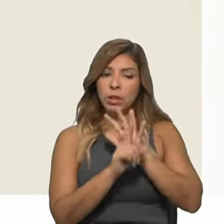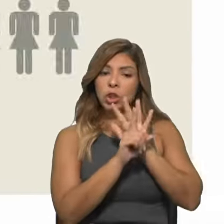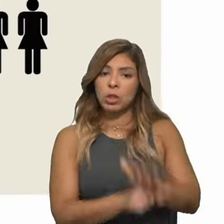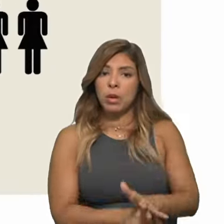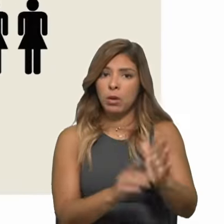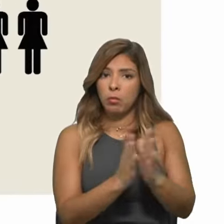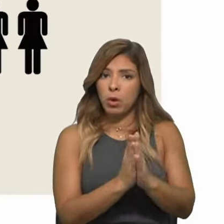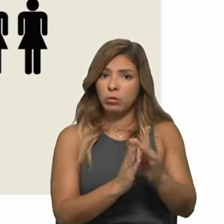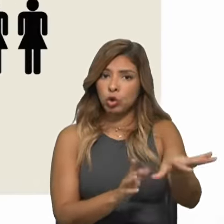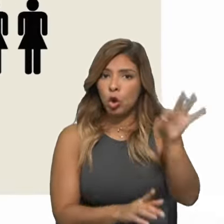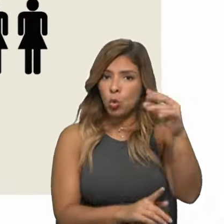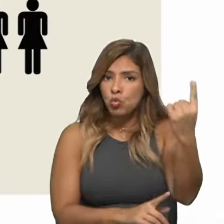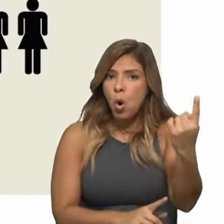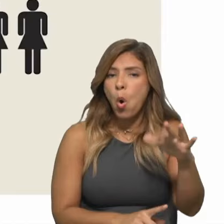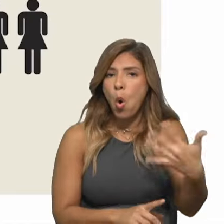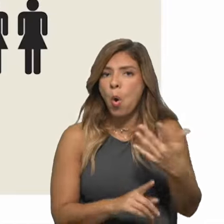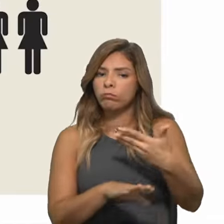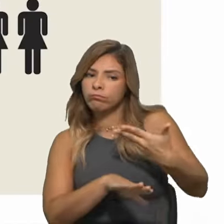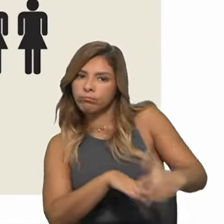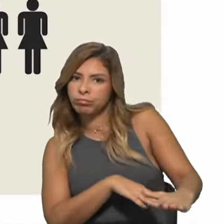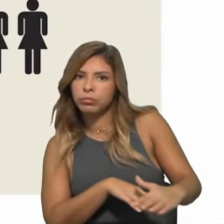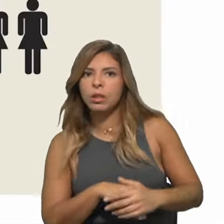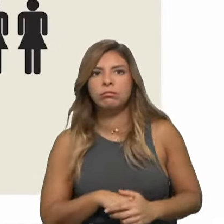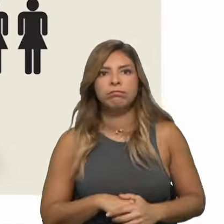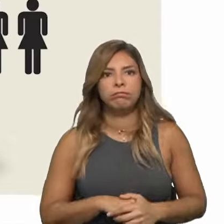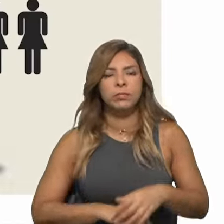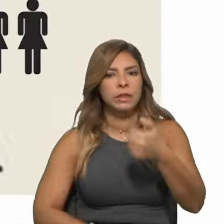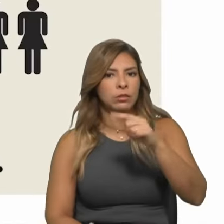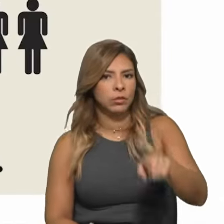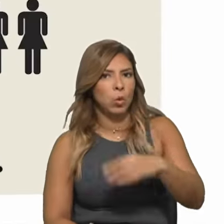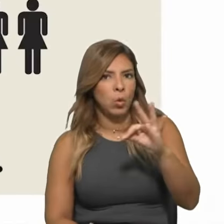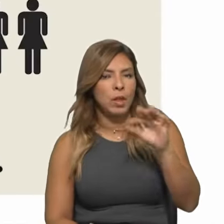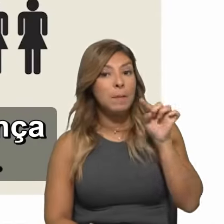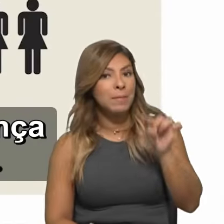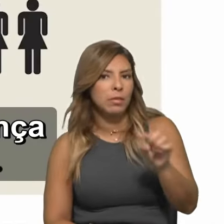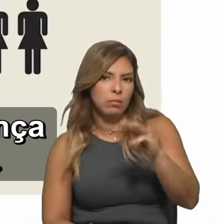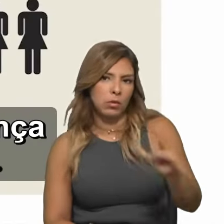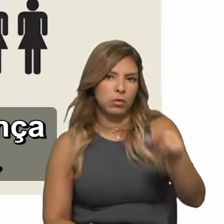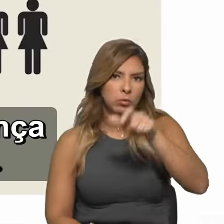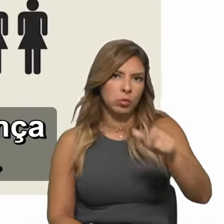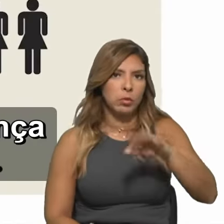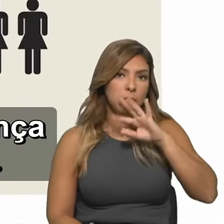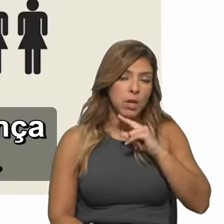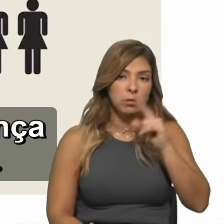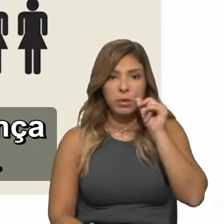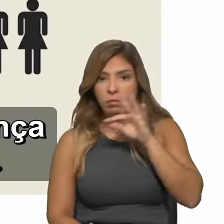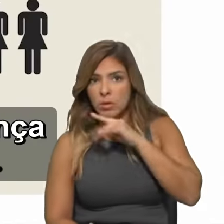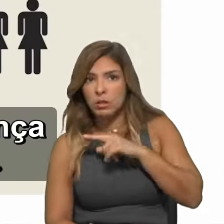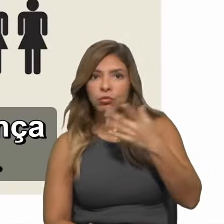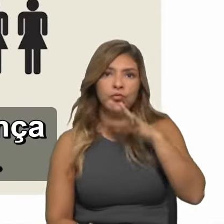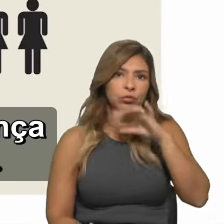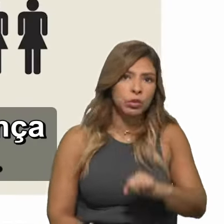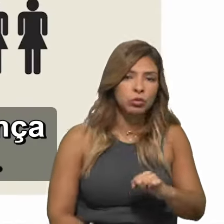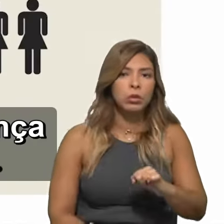religiosa ou perseguição. Isso representa quase 5,4 mil milhões de pessoas, mães, pais e filhos, cuja